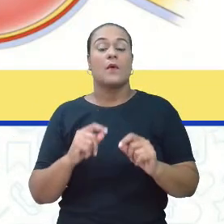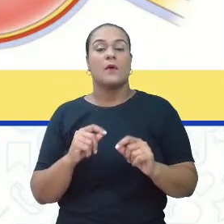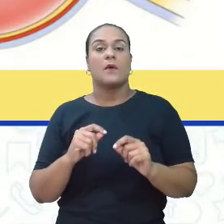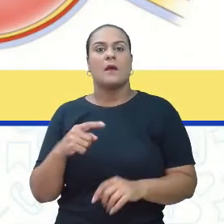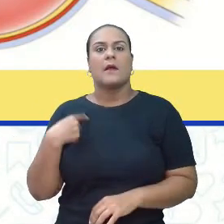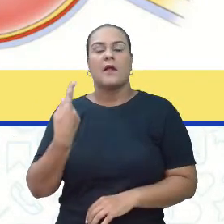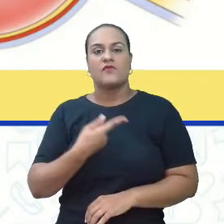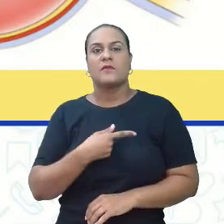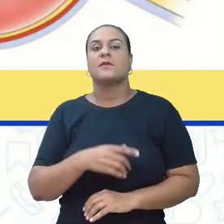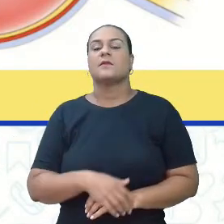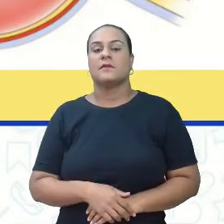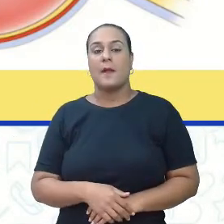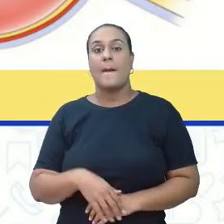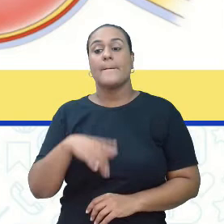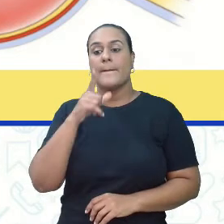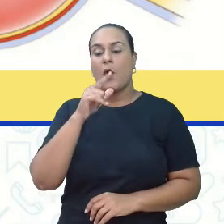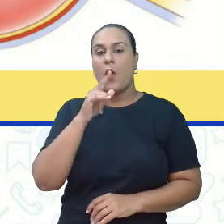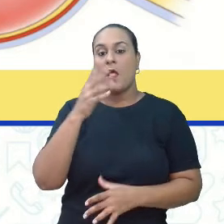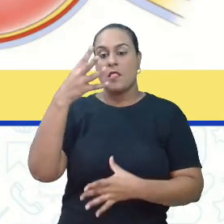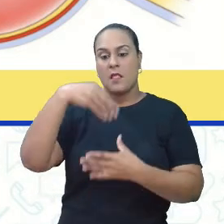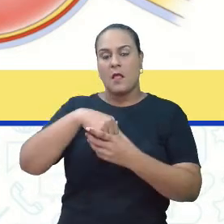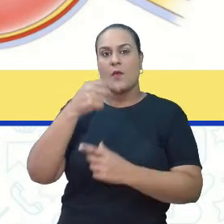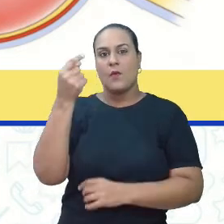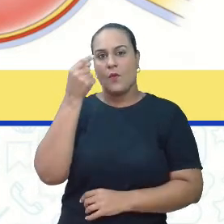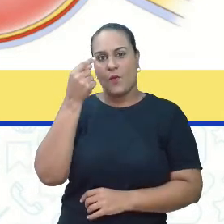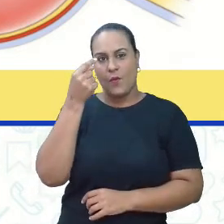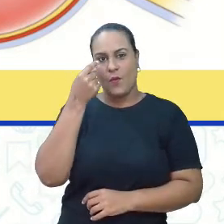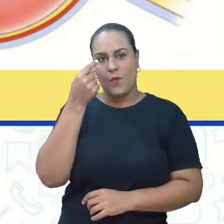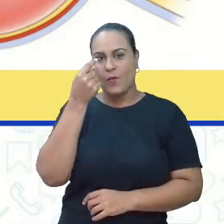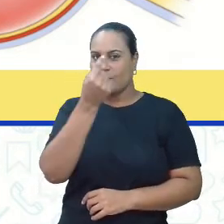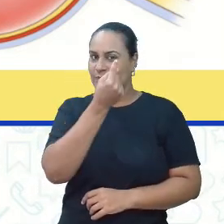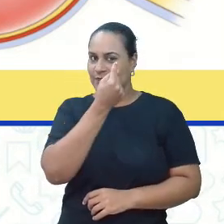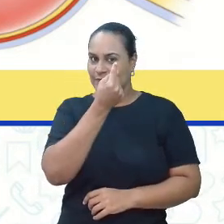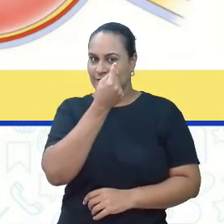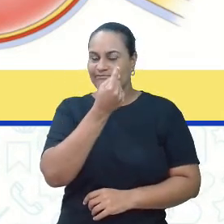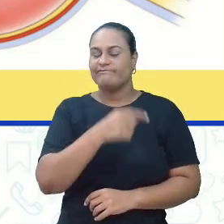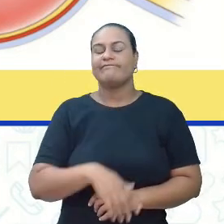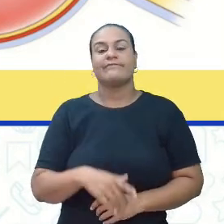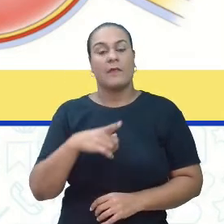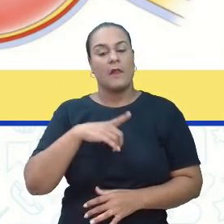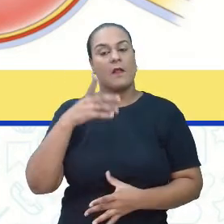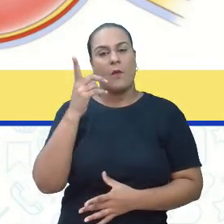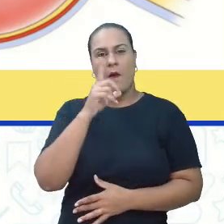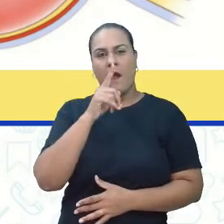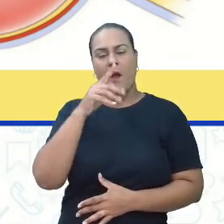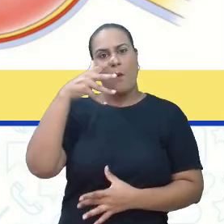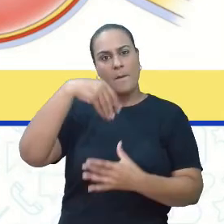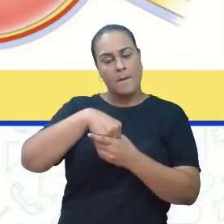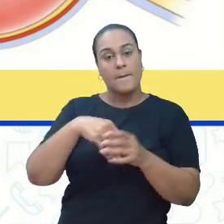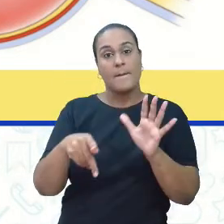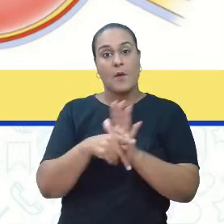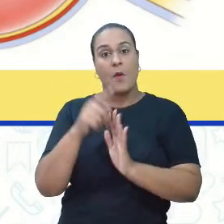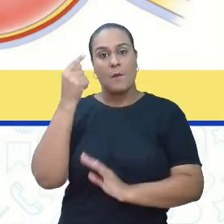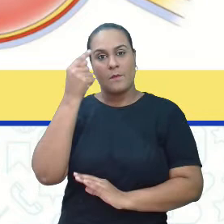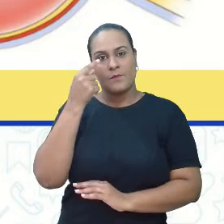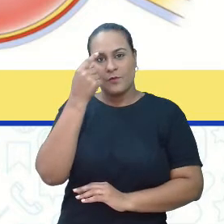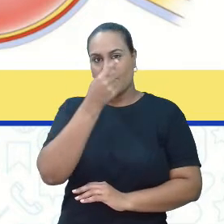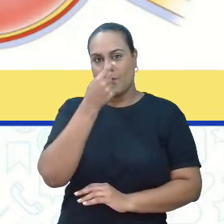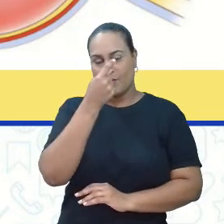estamos lubrificando, né? Existe aí uma lubrificação através aí dessa questão da